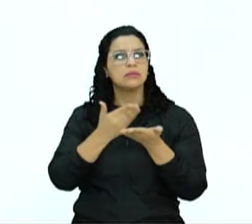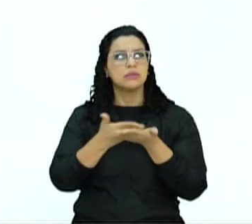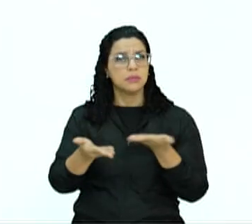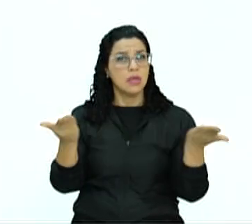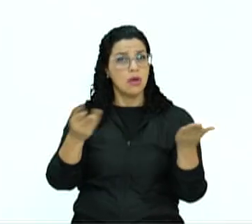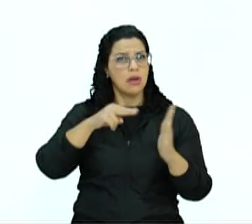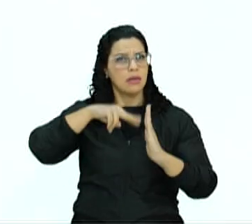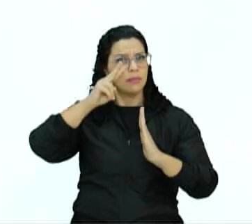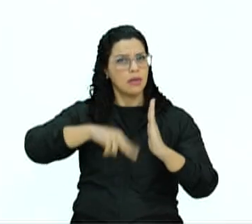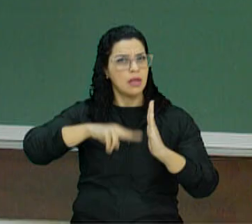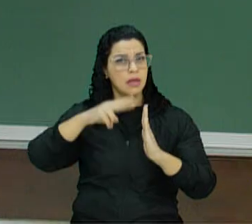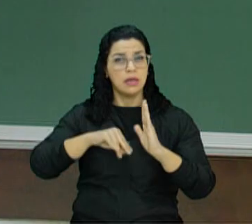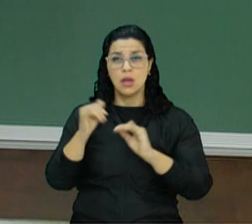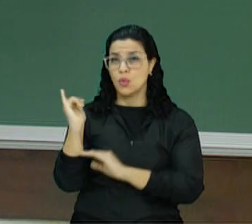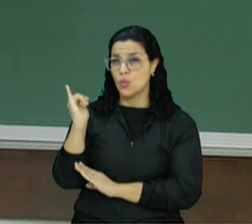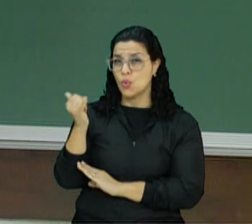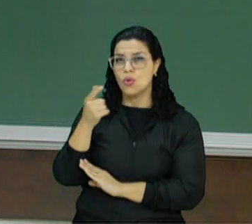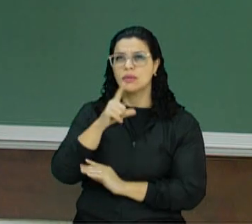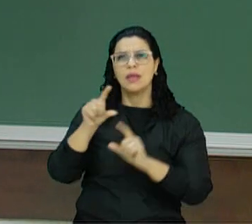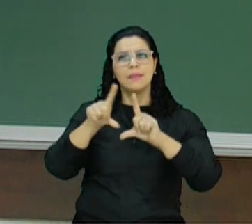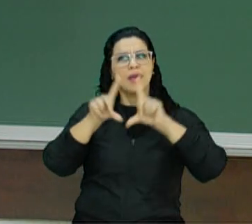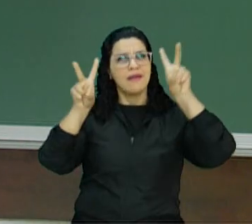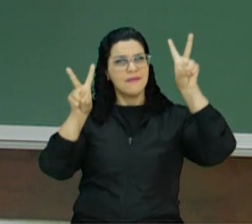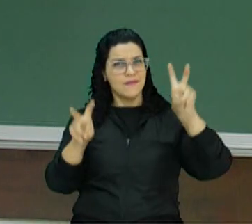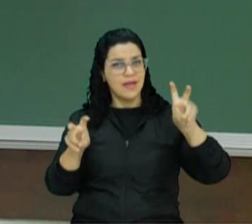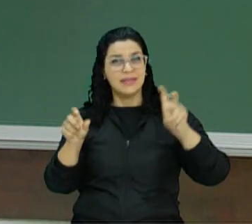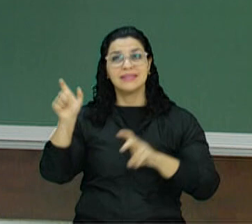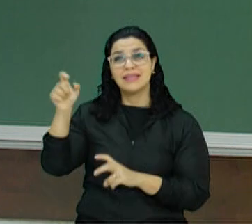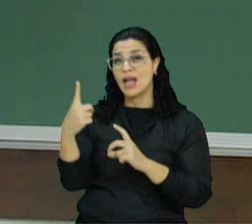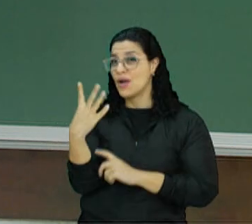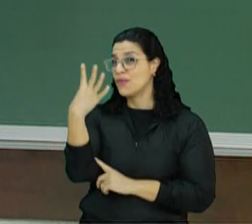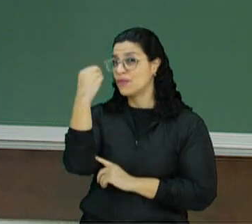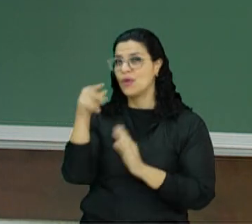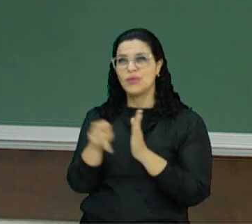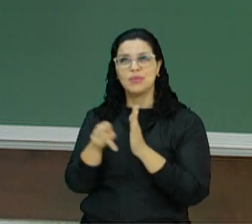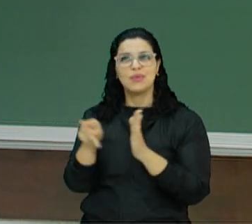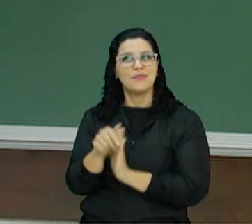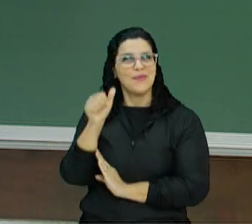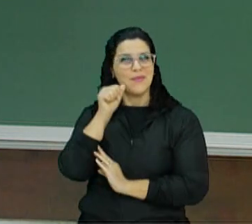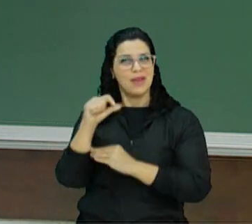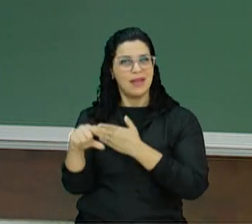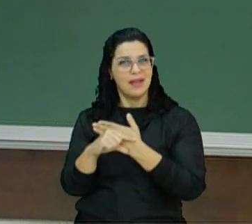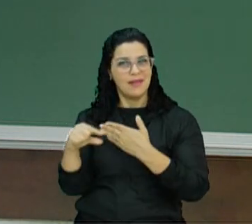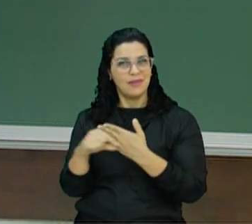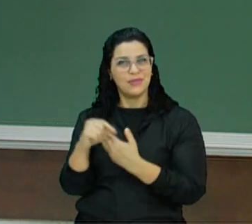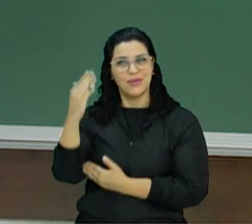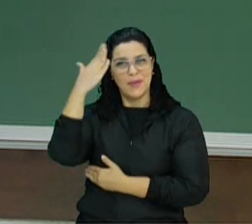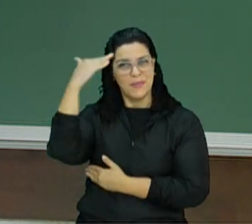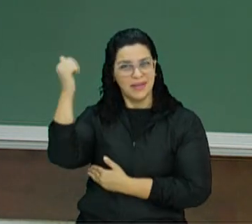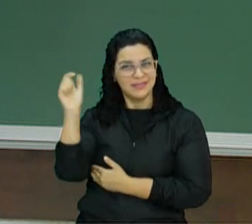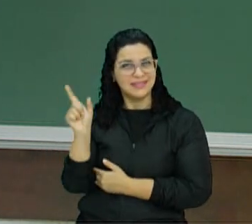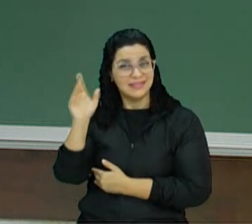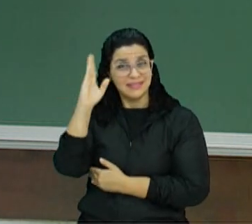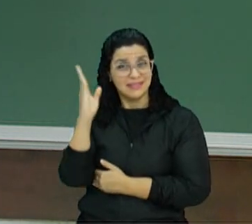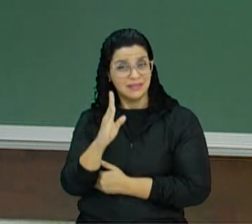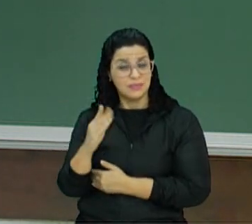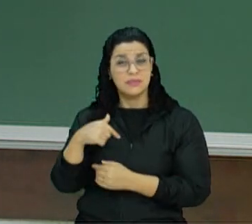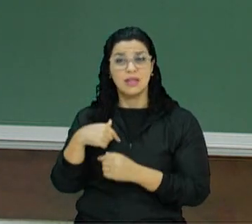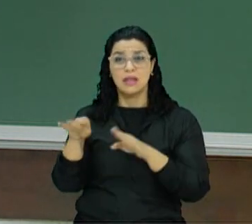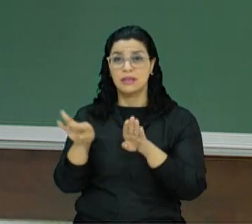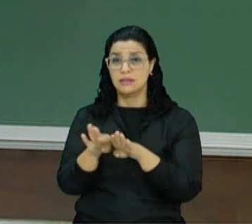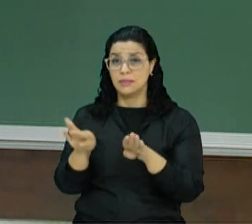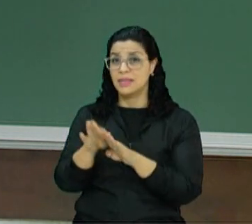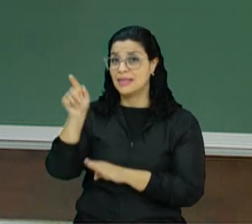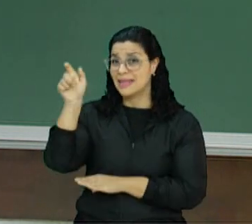começarmos a leitura do conto, aqui tem uma frase e a imagem dessa grande escritora brasileira. Inclusive, a